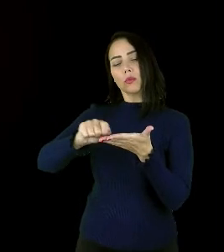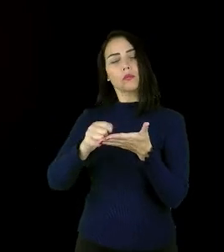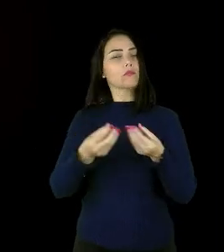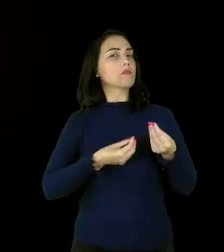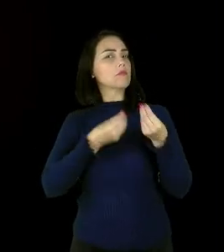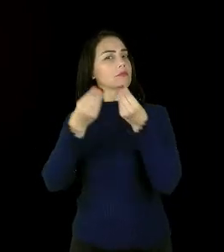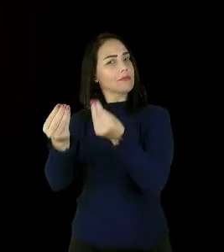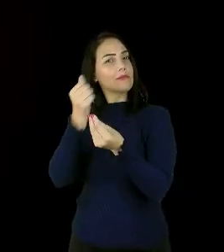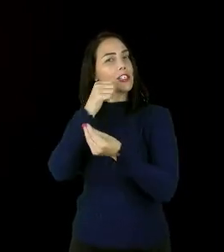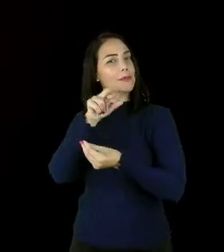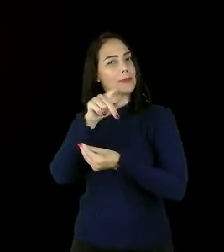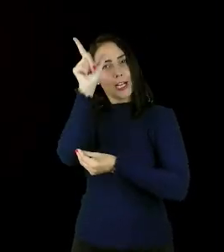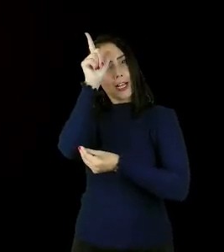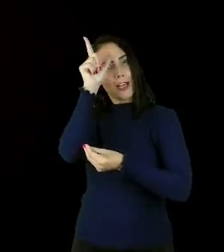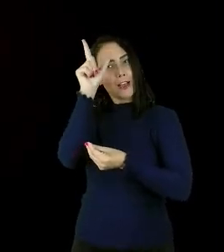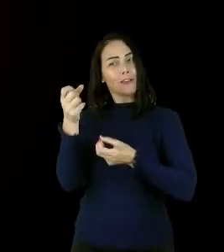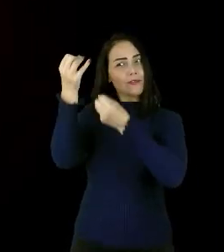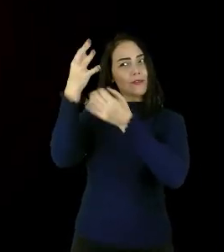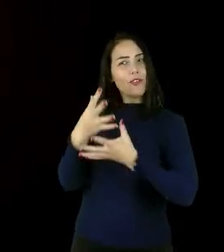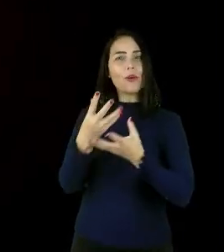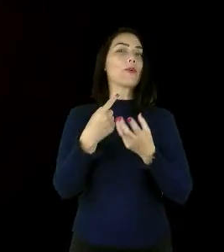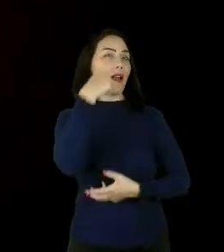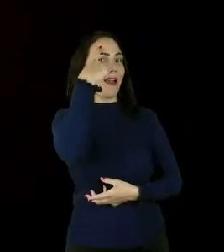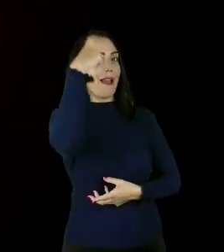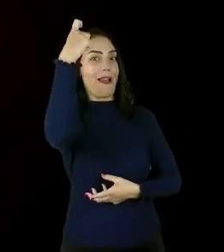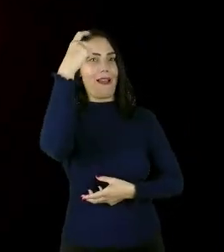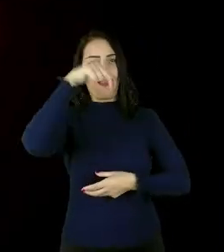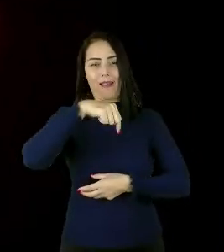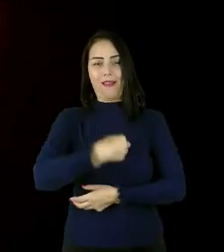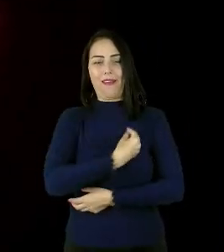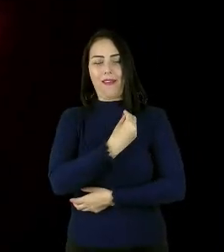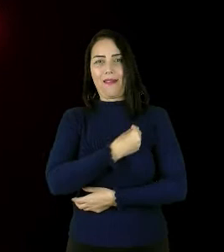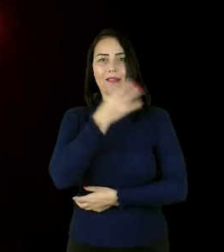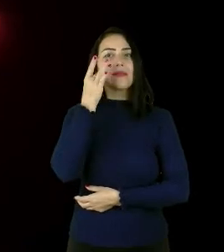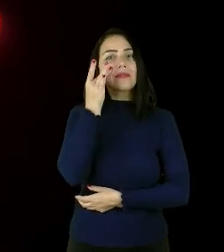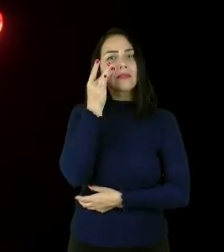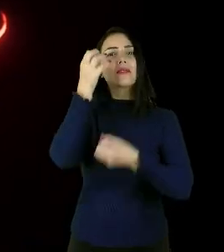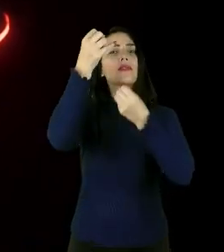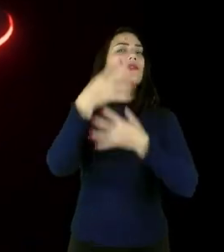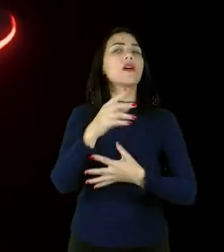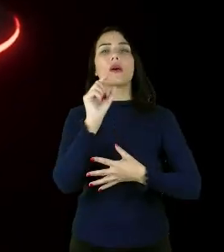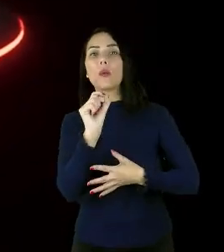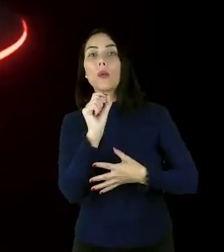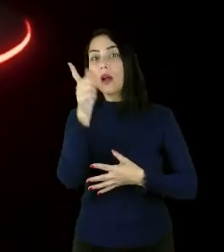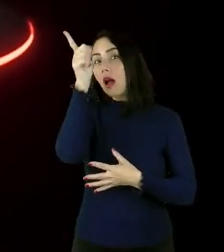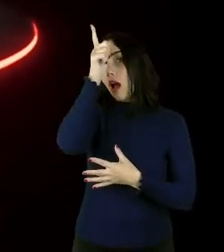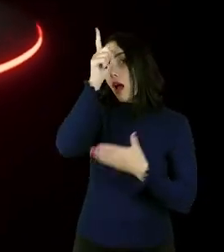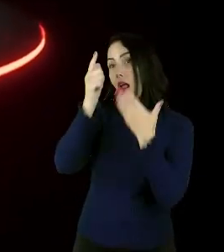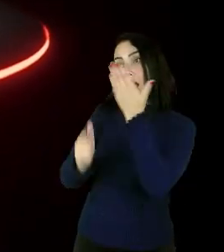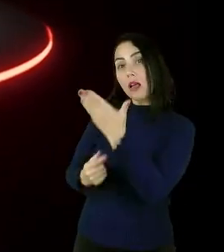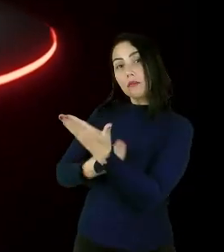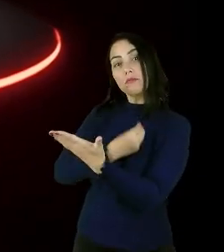para sua irmã na Alemanha definiu muito bem a ideia do presente e dizendo o que na Alemanha